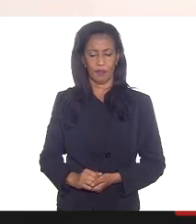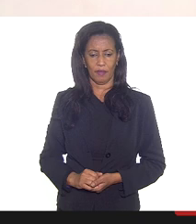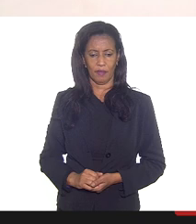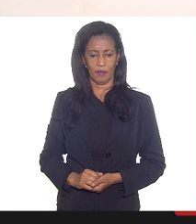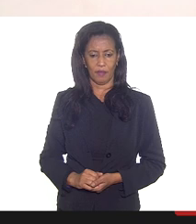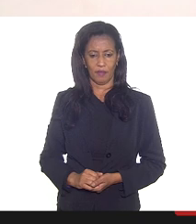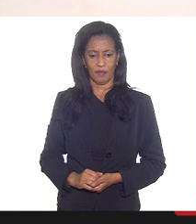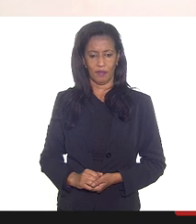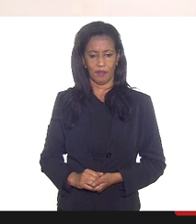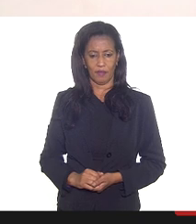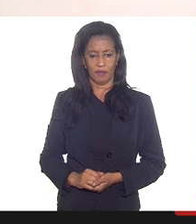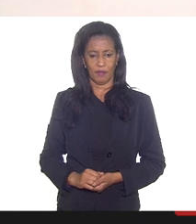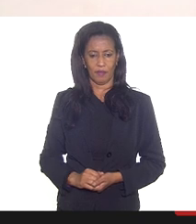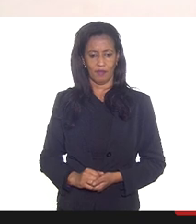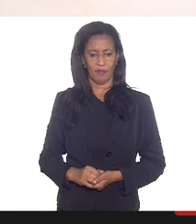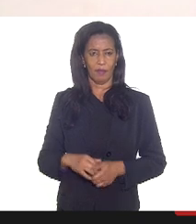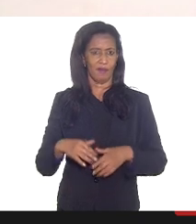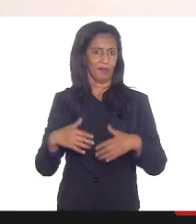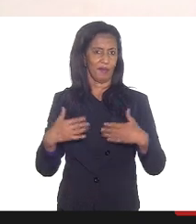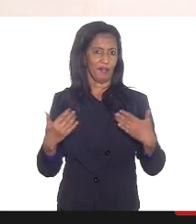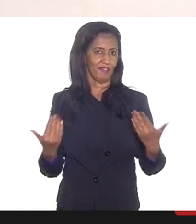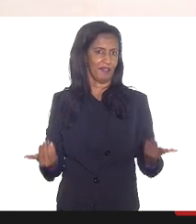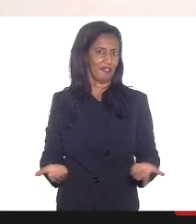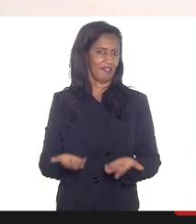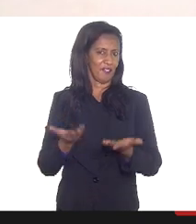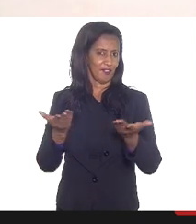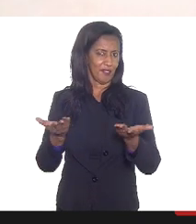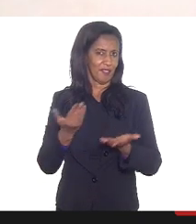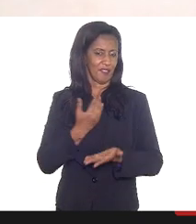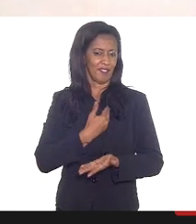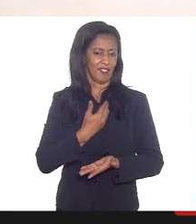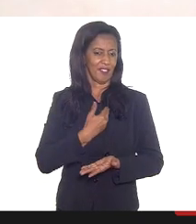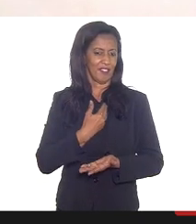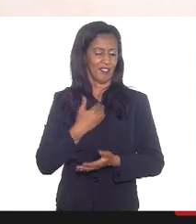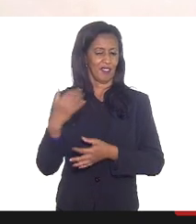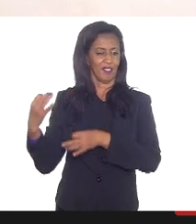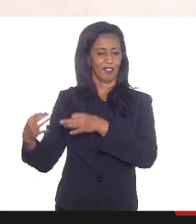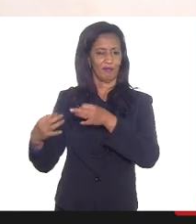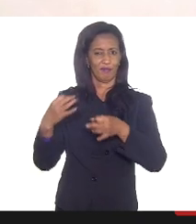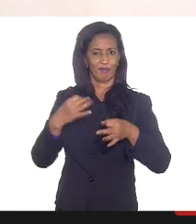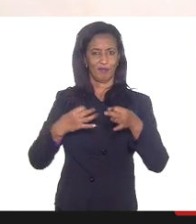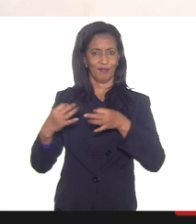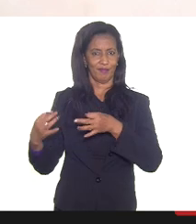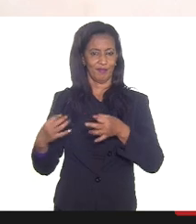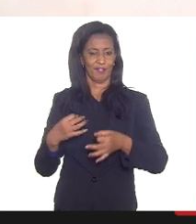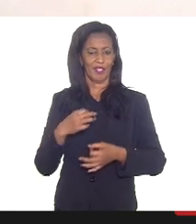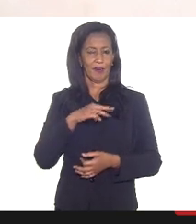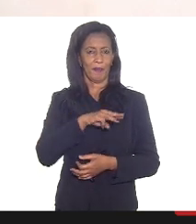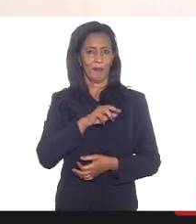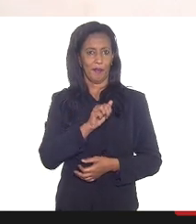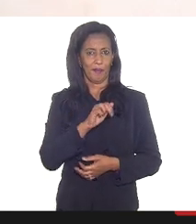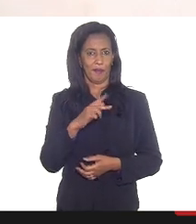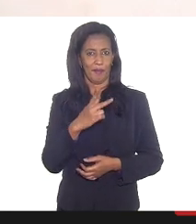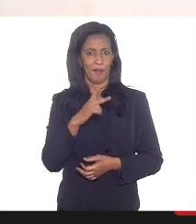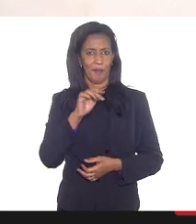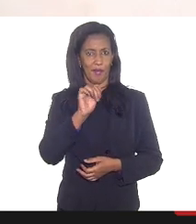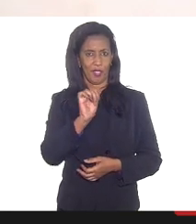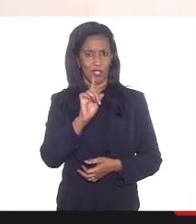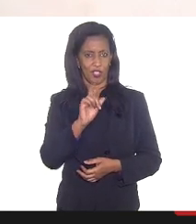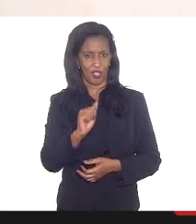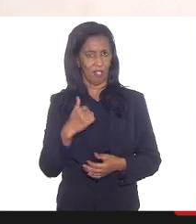Nobre camarada de parlamento e de judiciário, deputado Chico Machado,